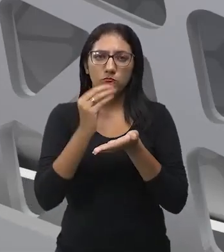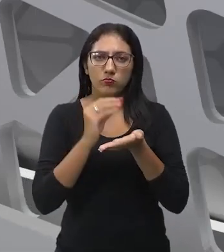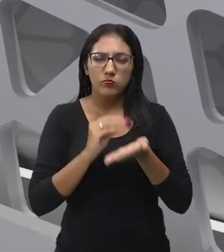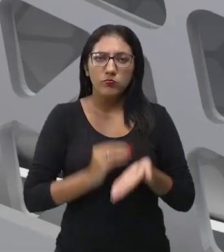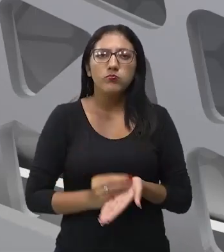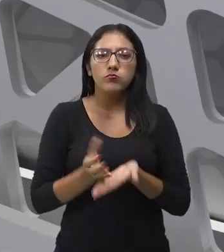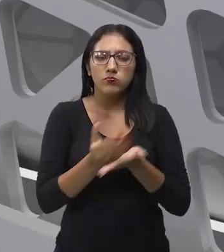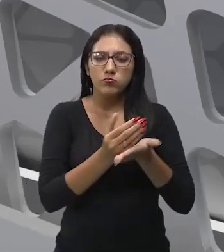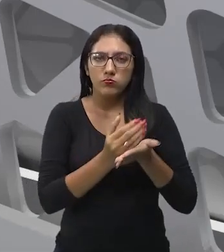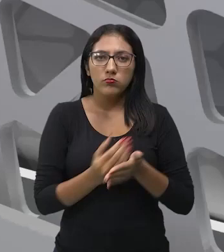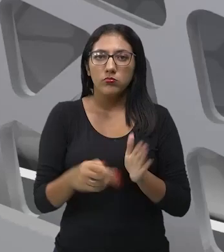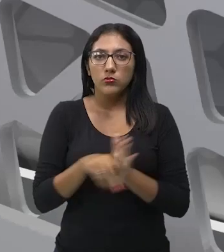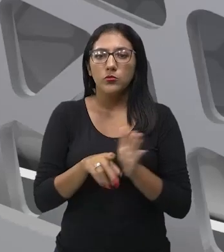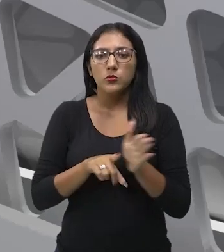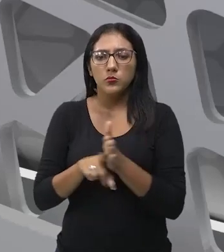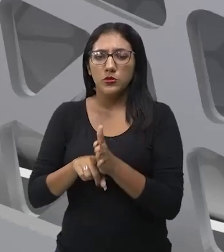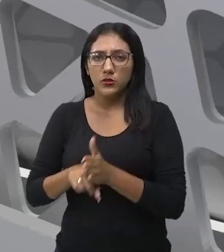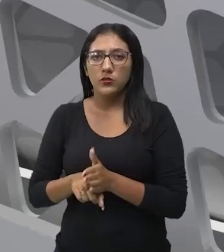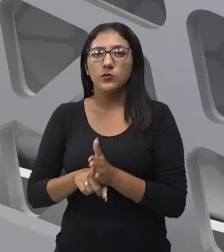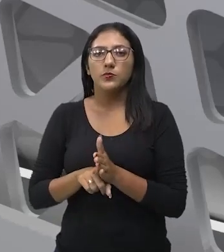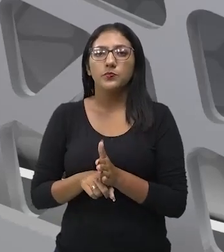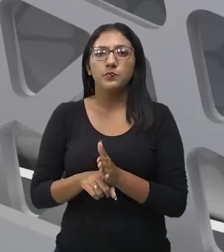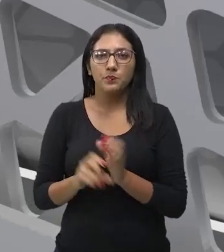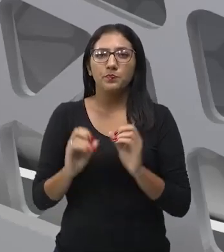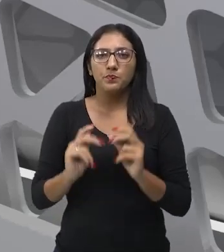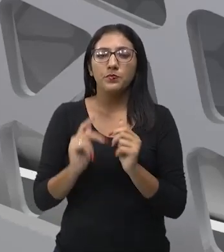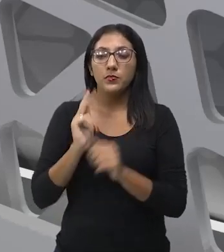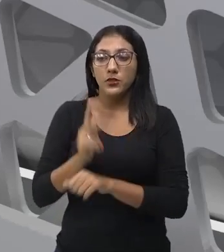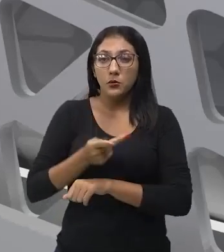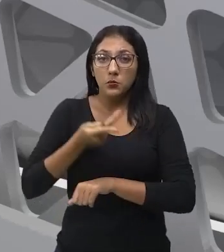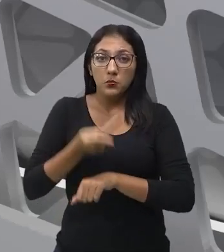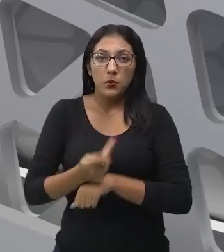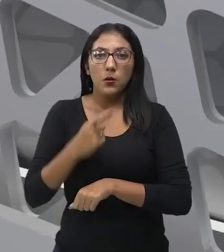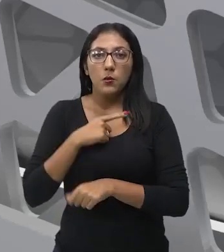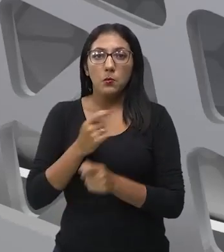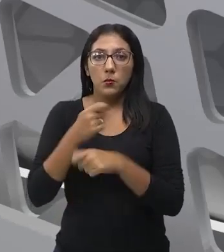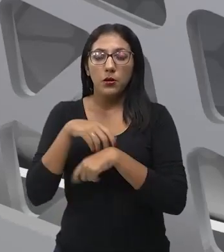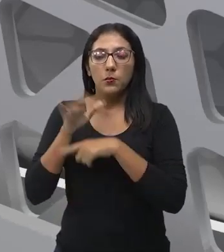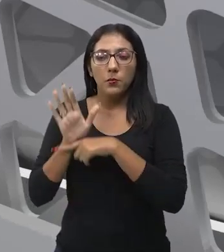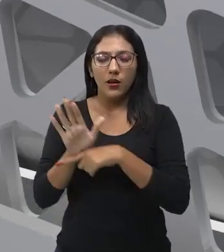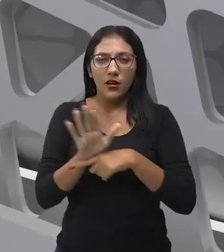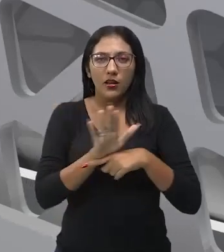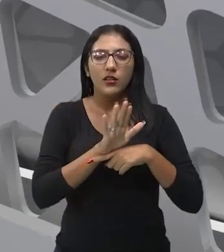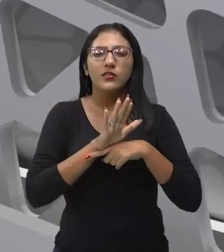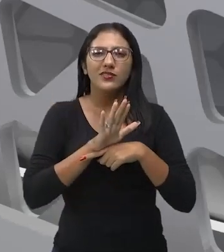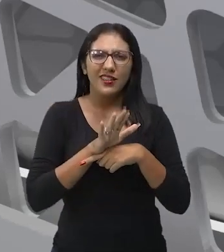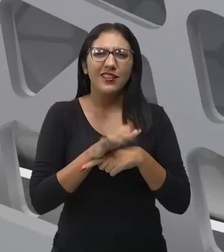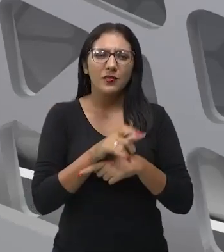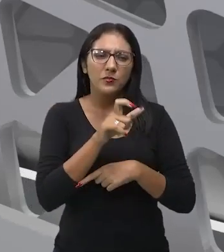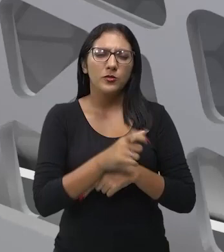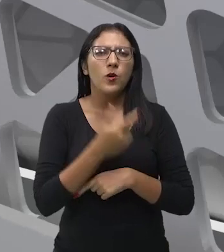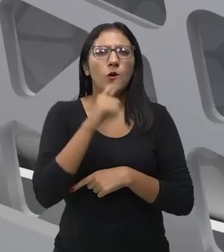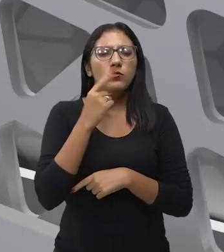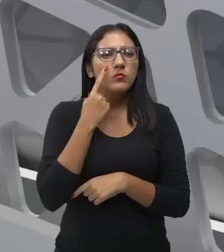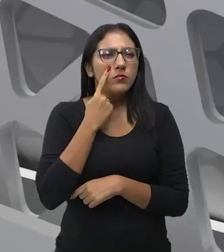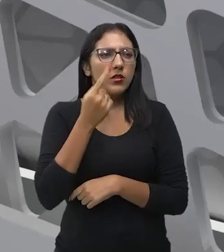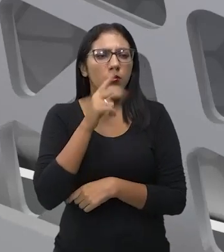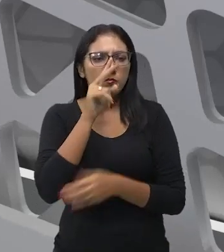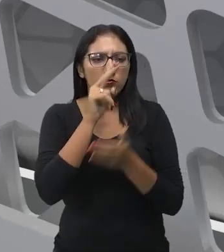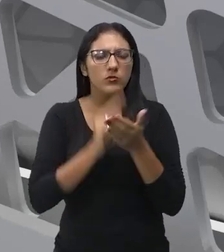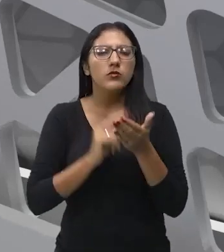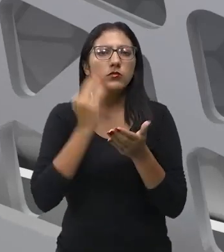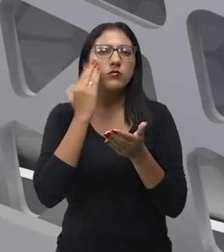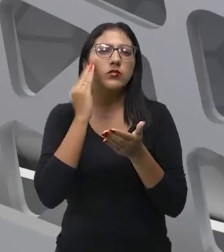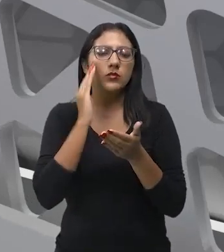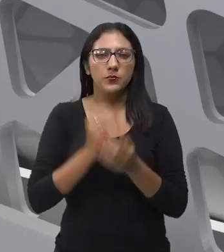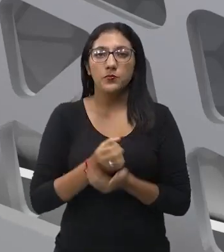e apresentar esses dados a um leitor, né, a quem vai receber informações desses dados. E esses